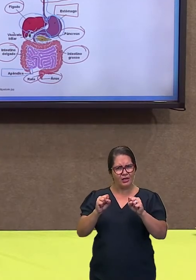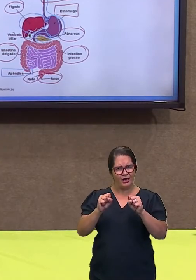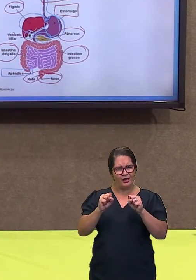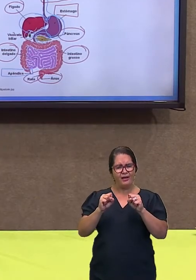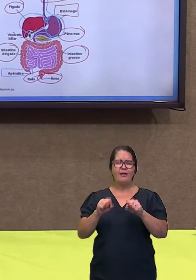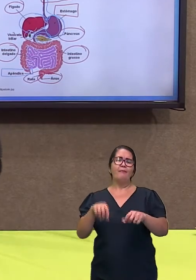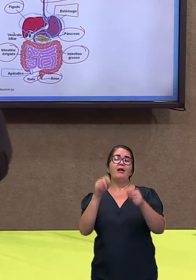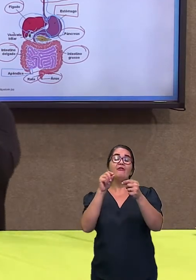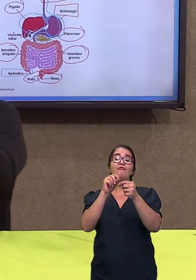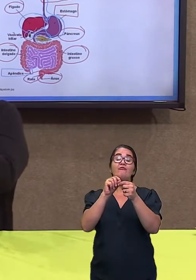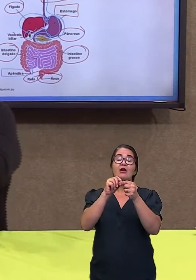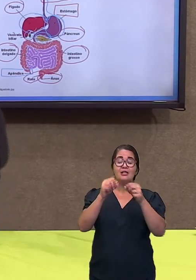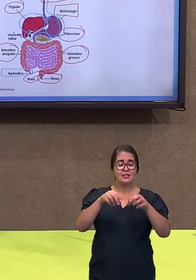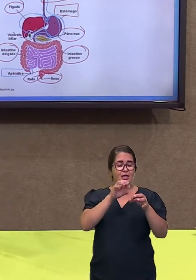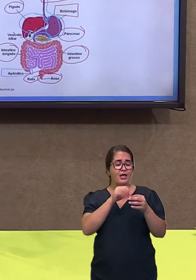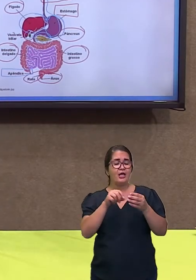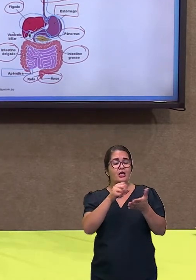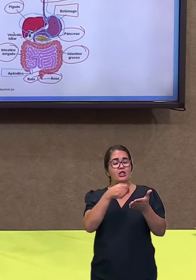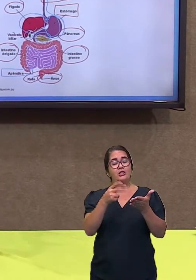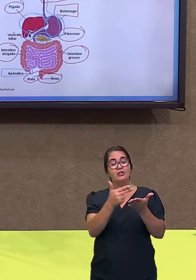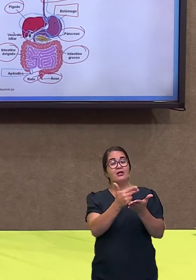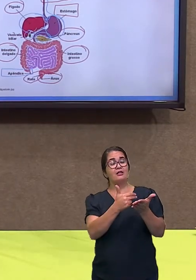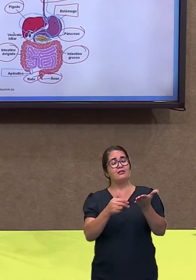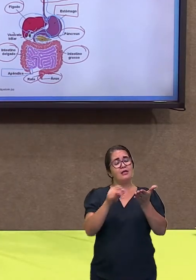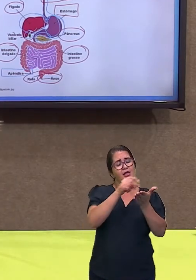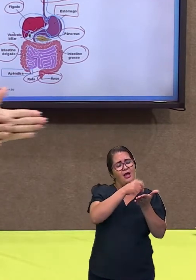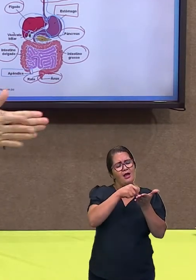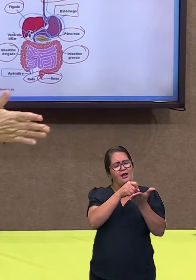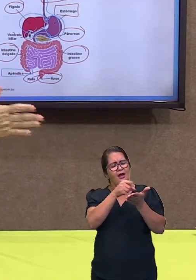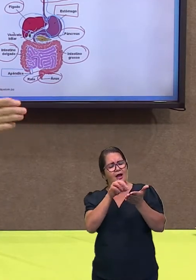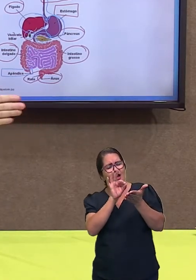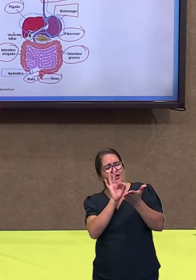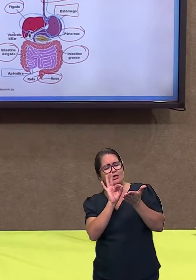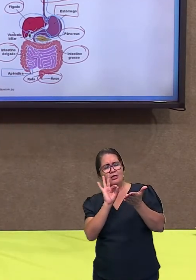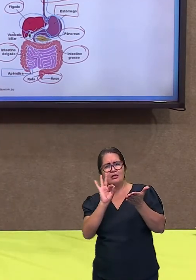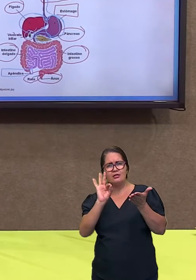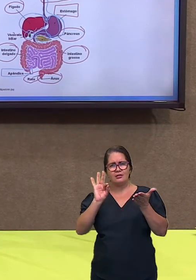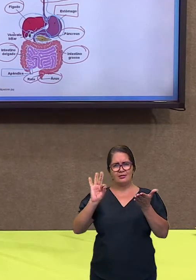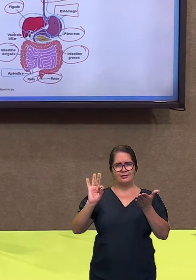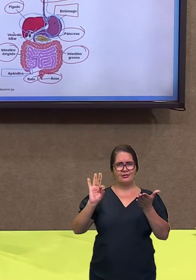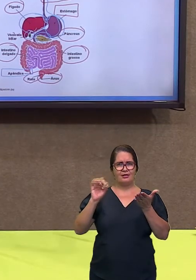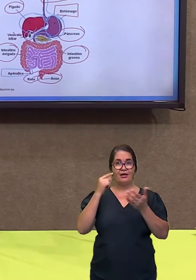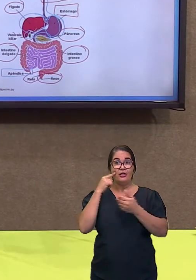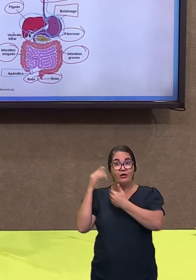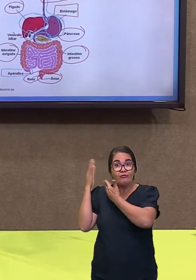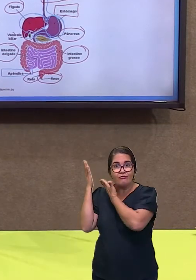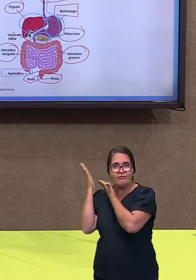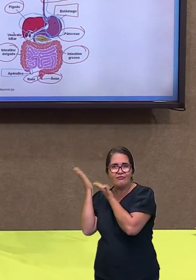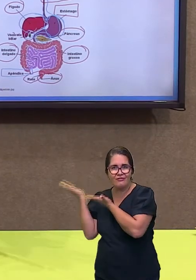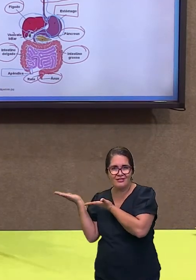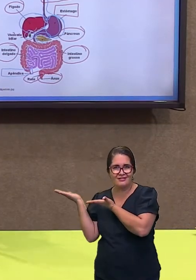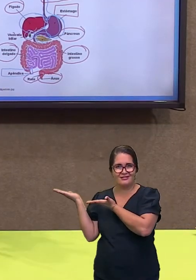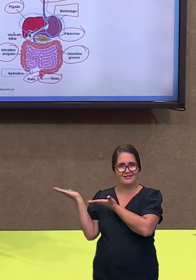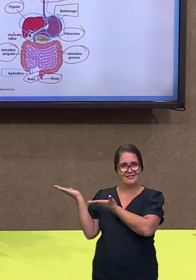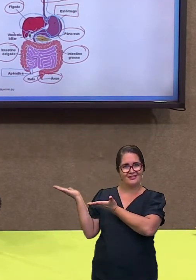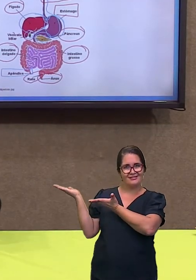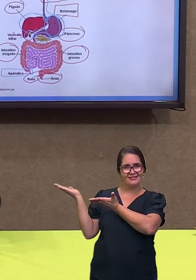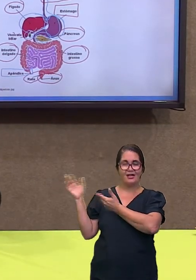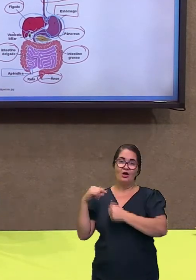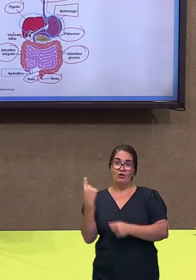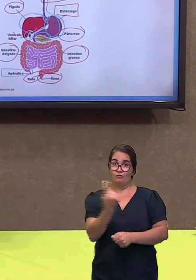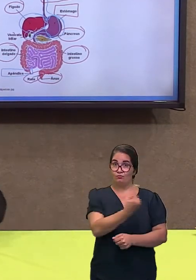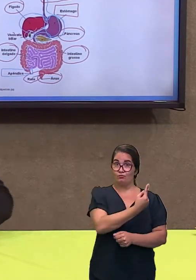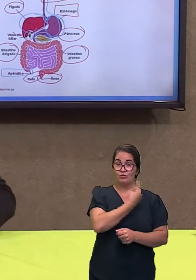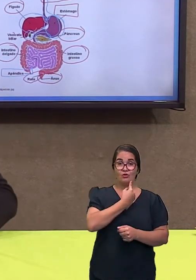nada mais do que o nosso intestino delgado, ó. Uma grande minhoca que a